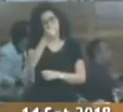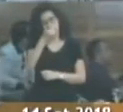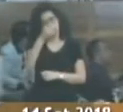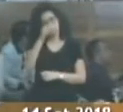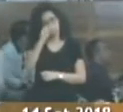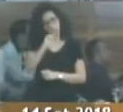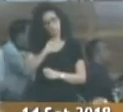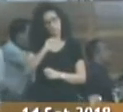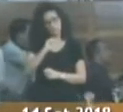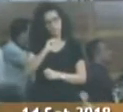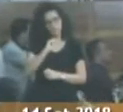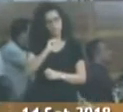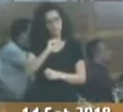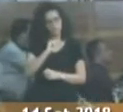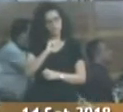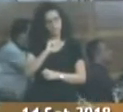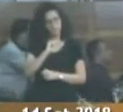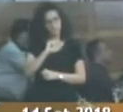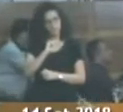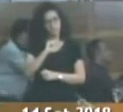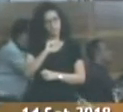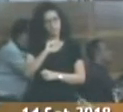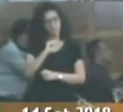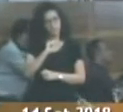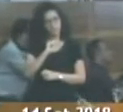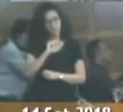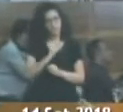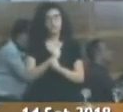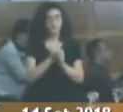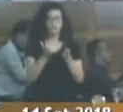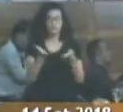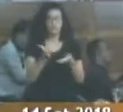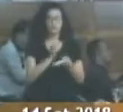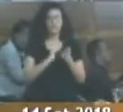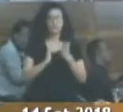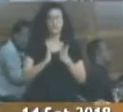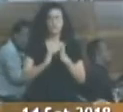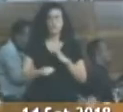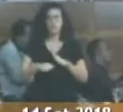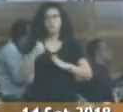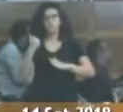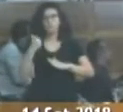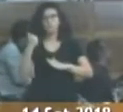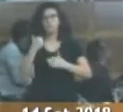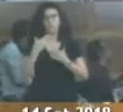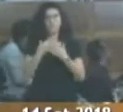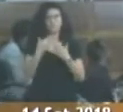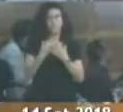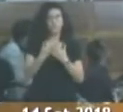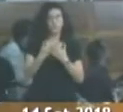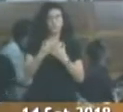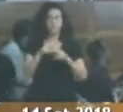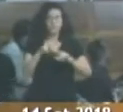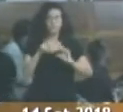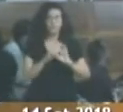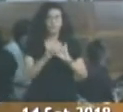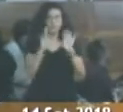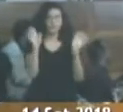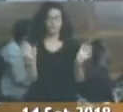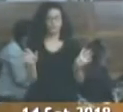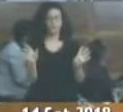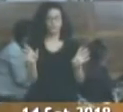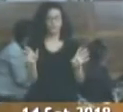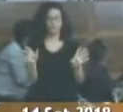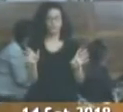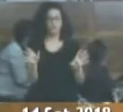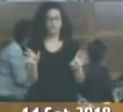foram realizados, esse ano no caso, né, os primeiros estudos em relação ao licenciamento,